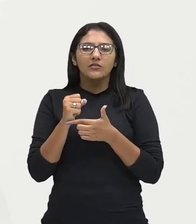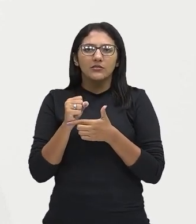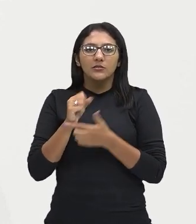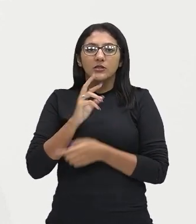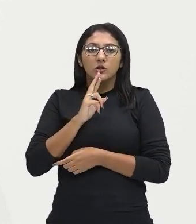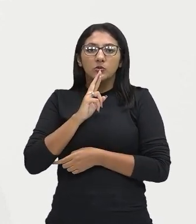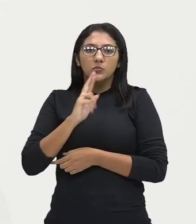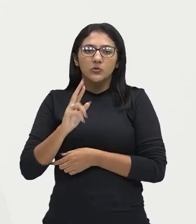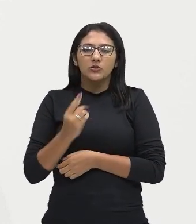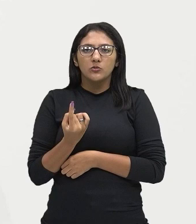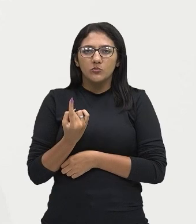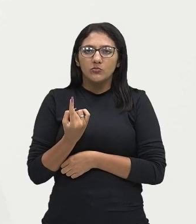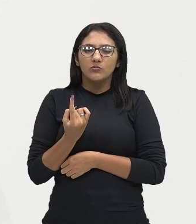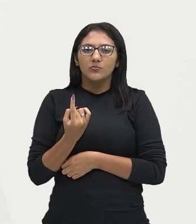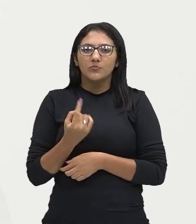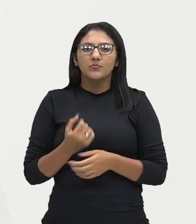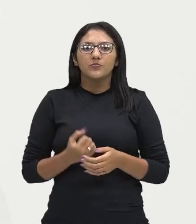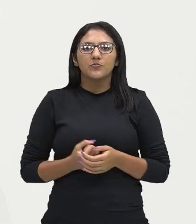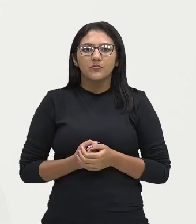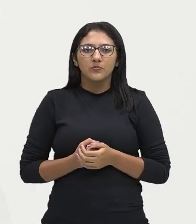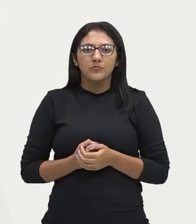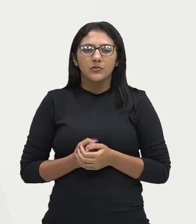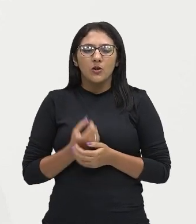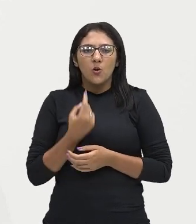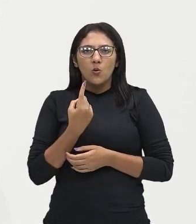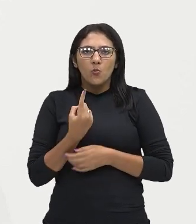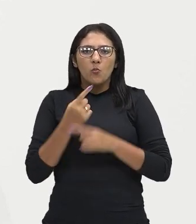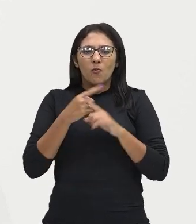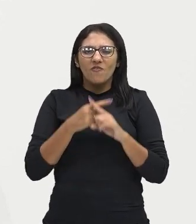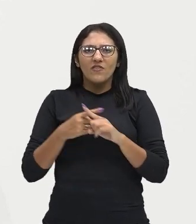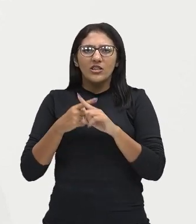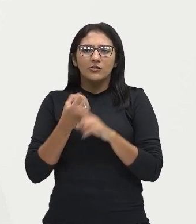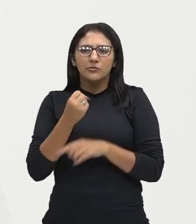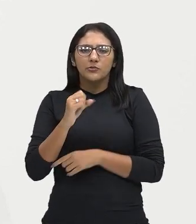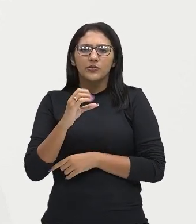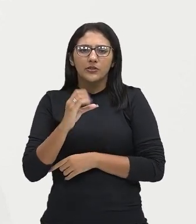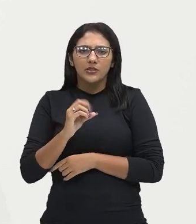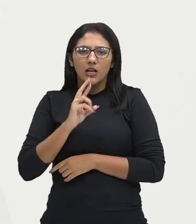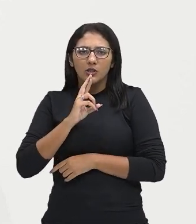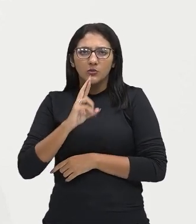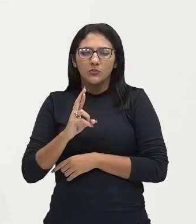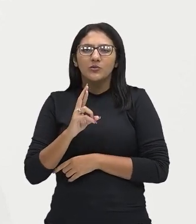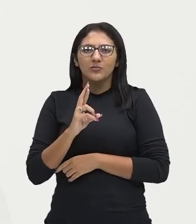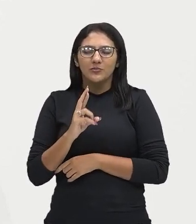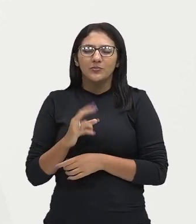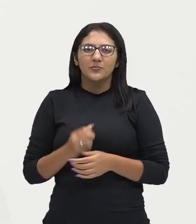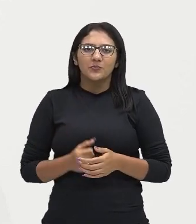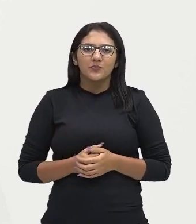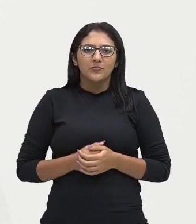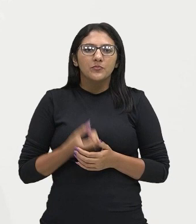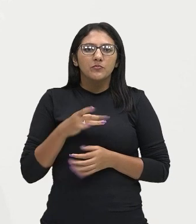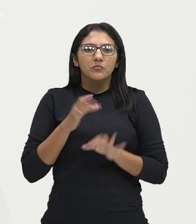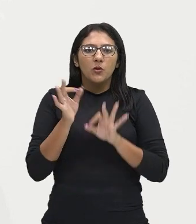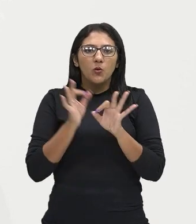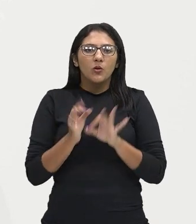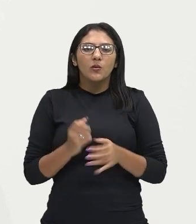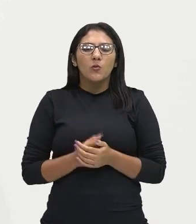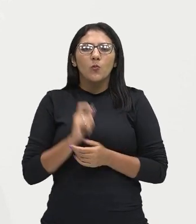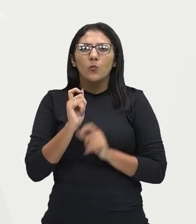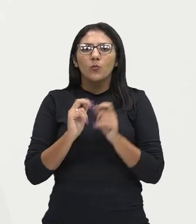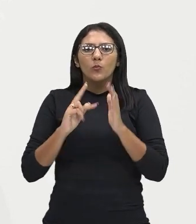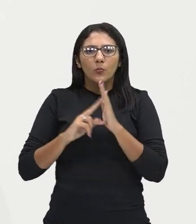resposta é 1. 1 vezes 80, 80. 80 menos 80, 0. Que nós sabemos que o